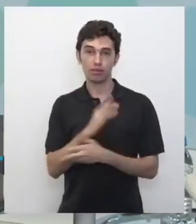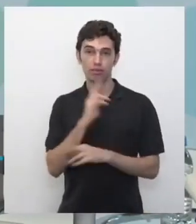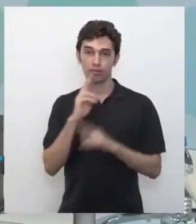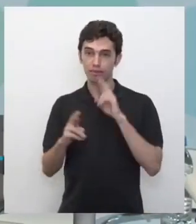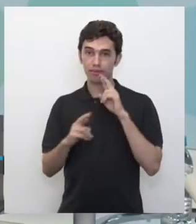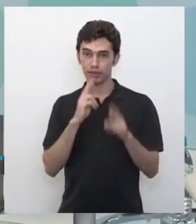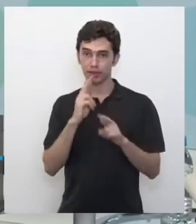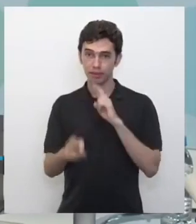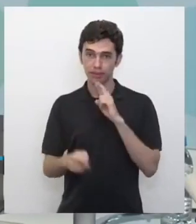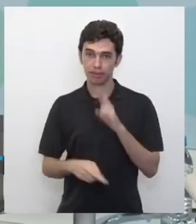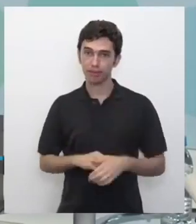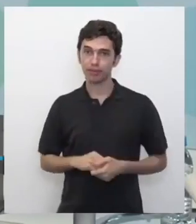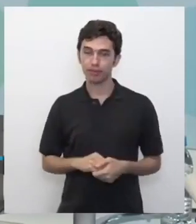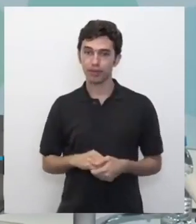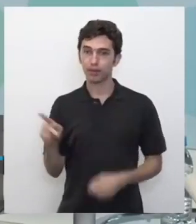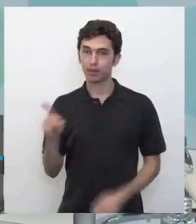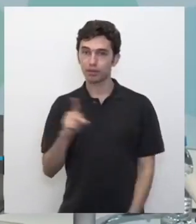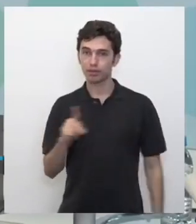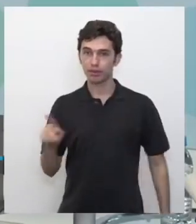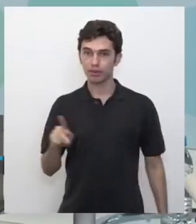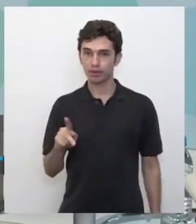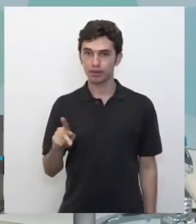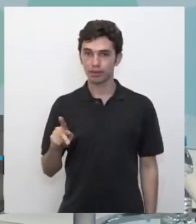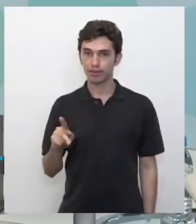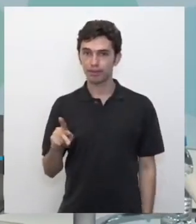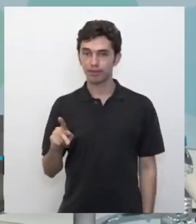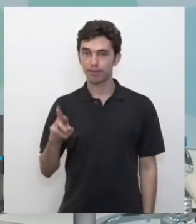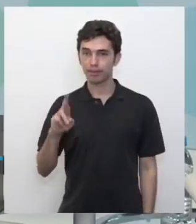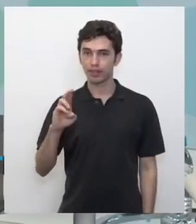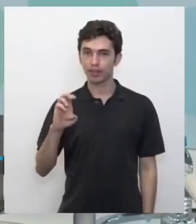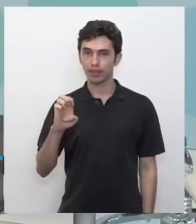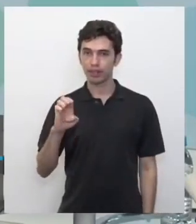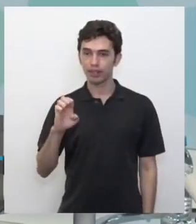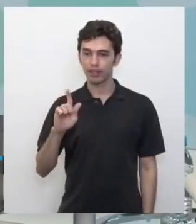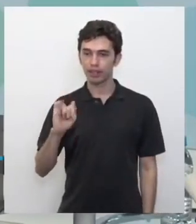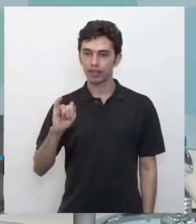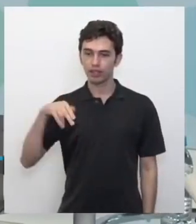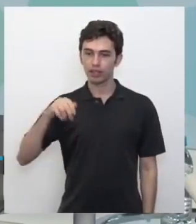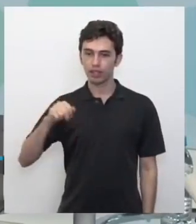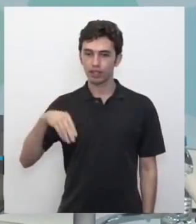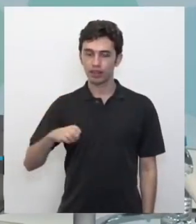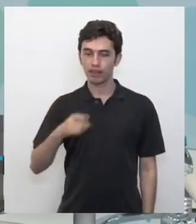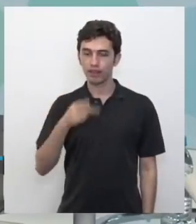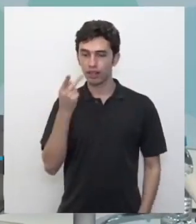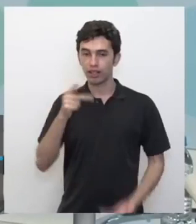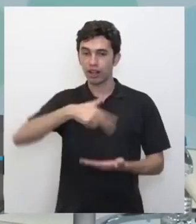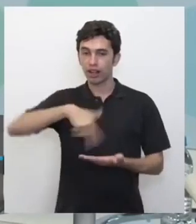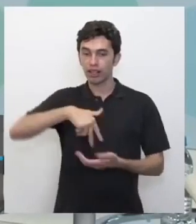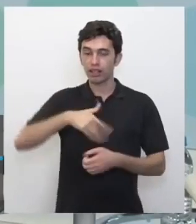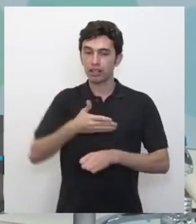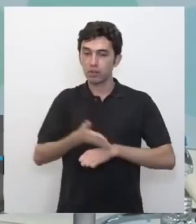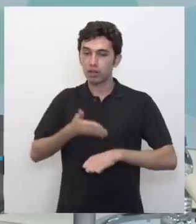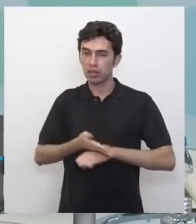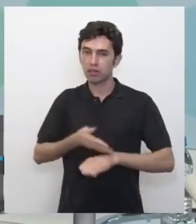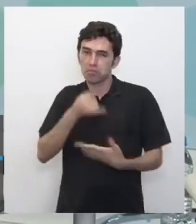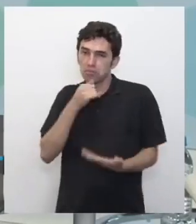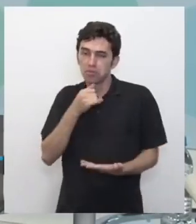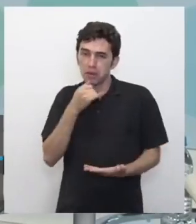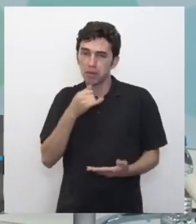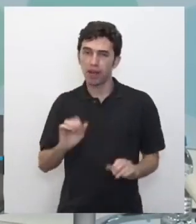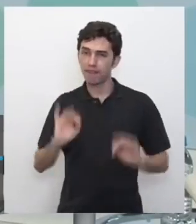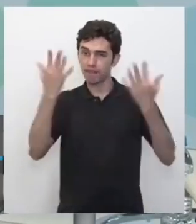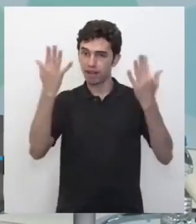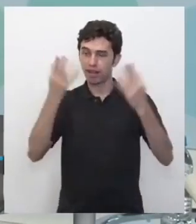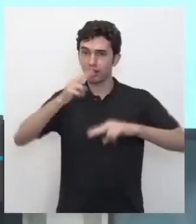respostas da professora Regiane, falando aqui, dança moderna pode ser aqui um exemplo de festa junina. Tá ok